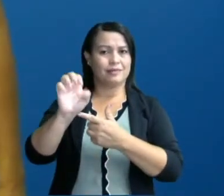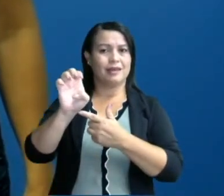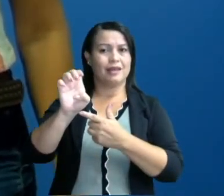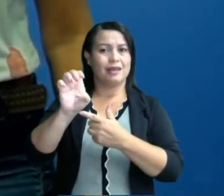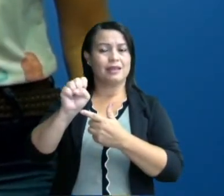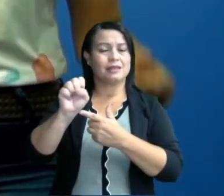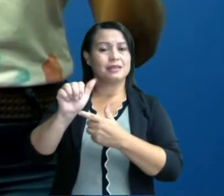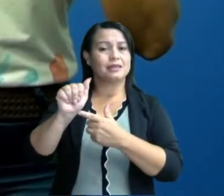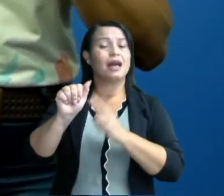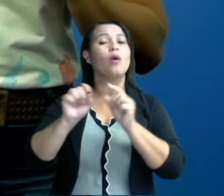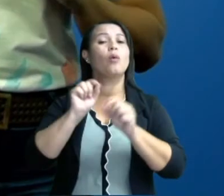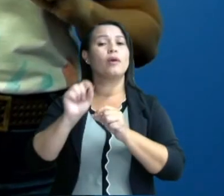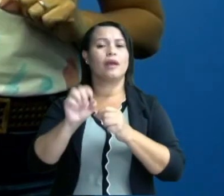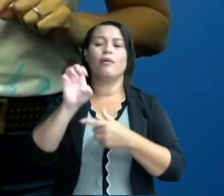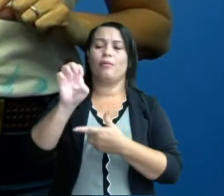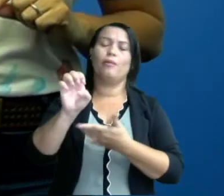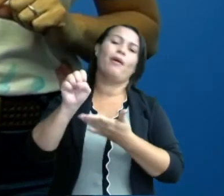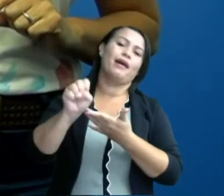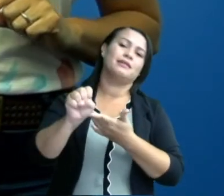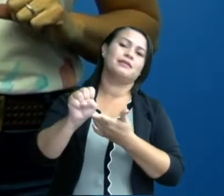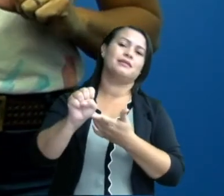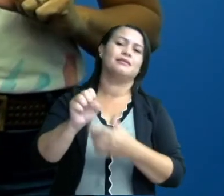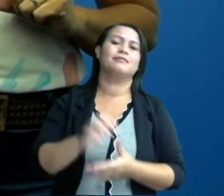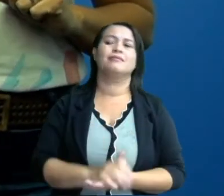esa com S.